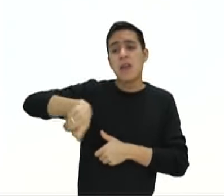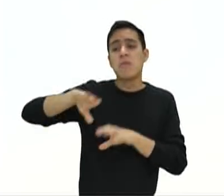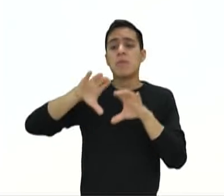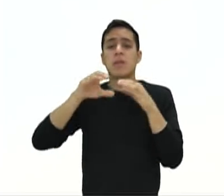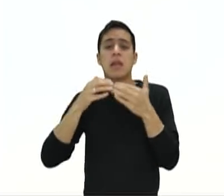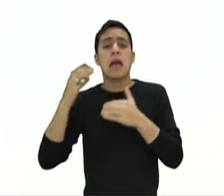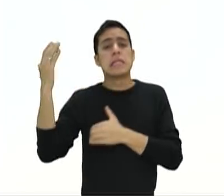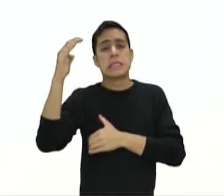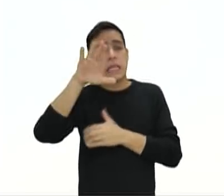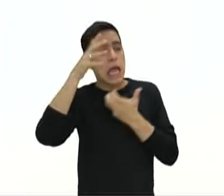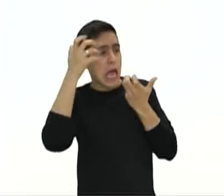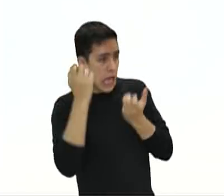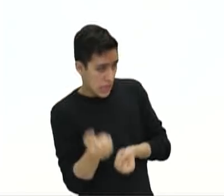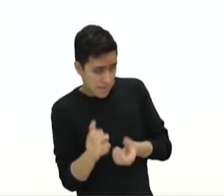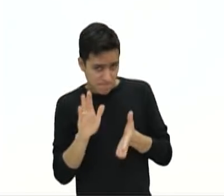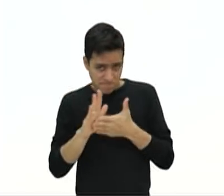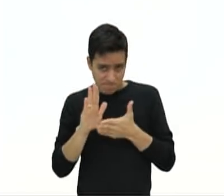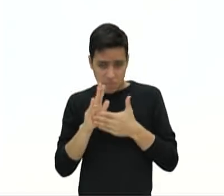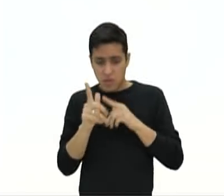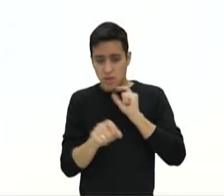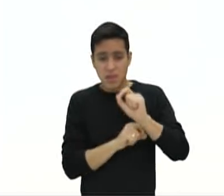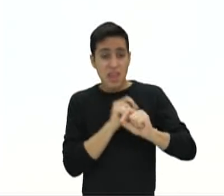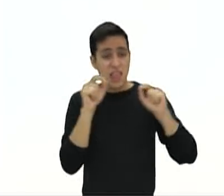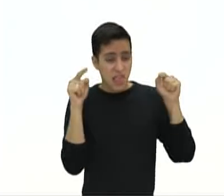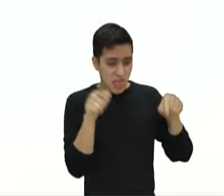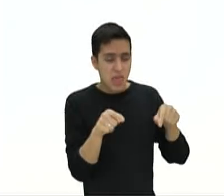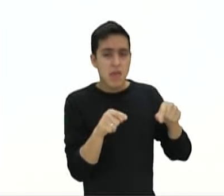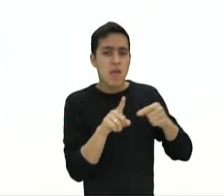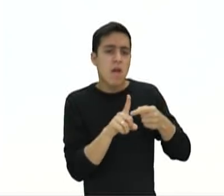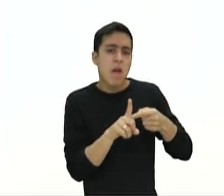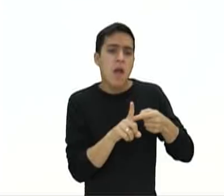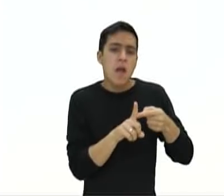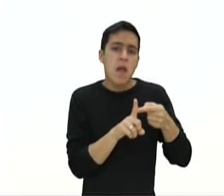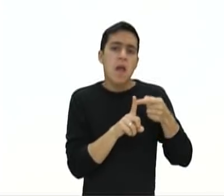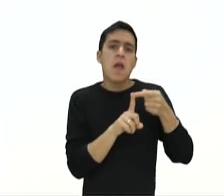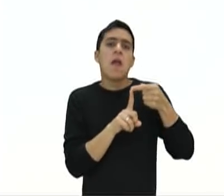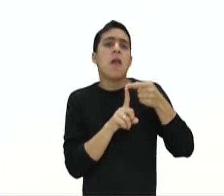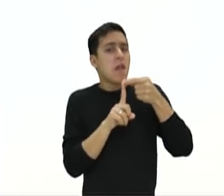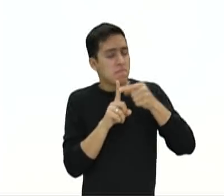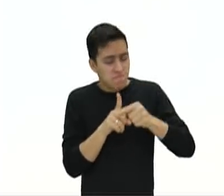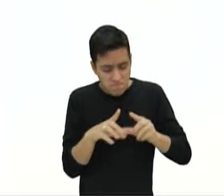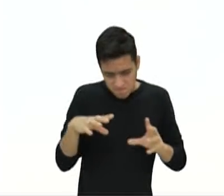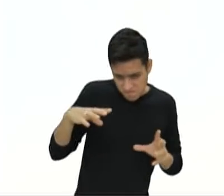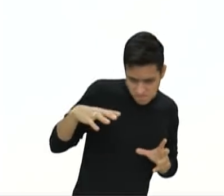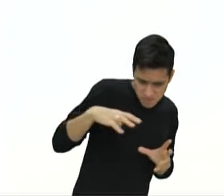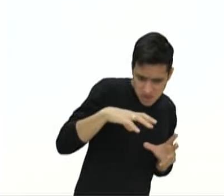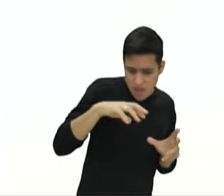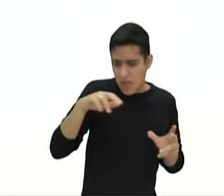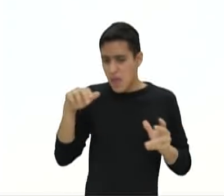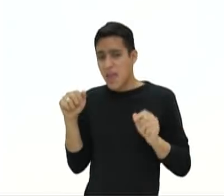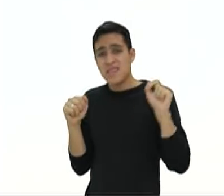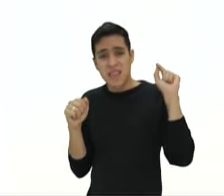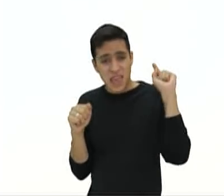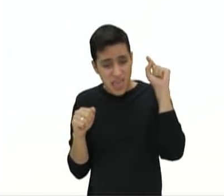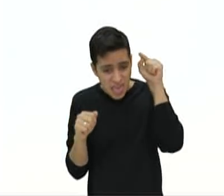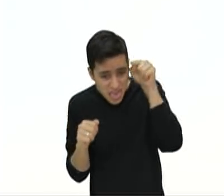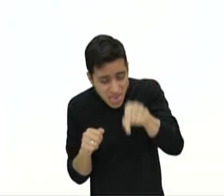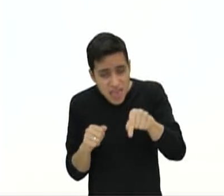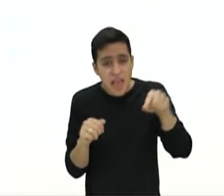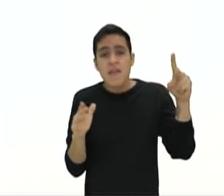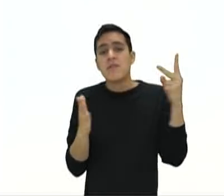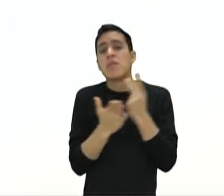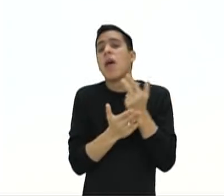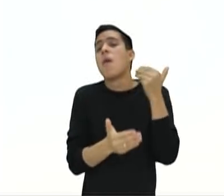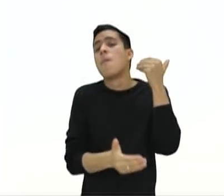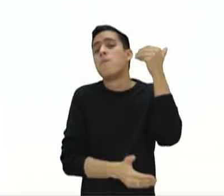científica, vem contribuindo para a elevação das médias de temperatura no planeta. Esse fenômeno é um processo.